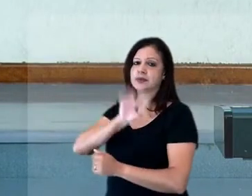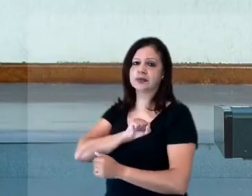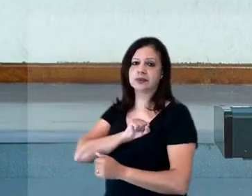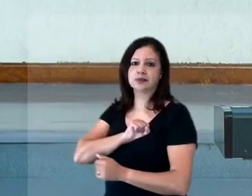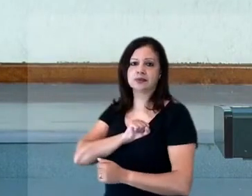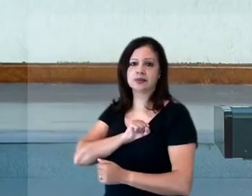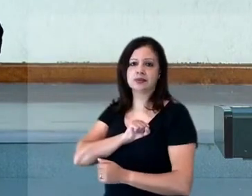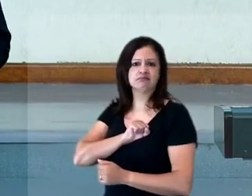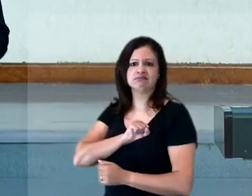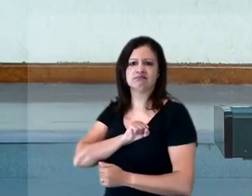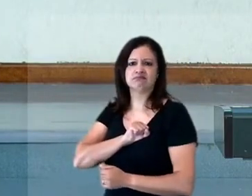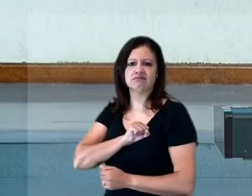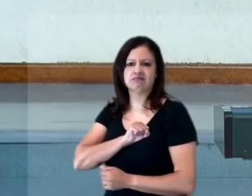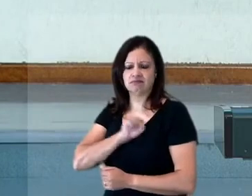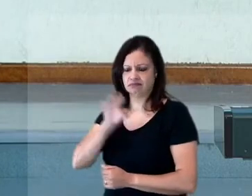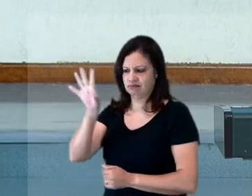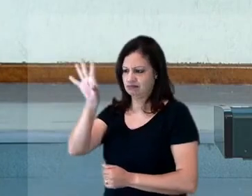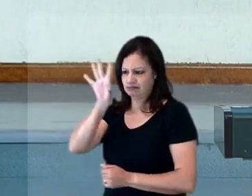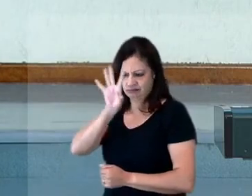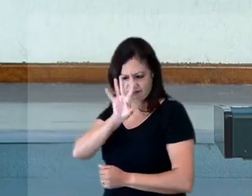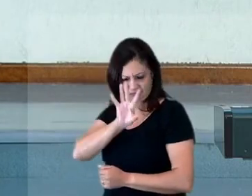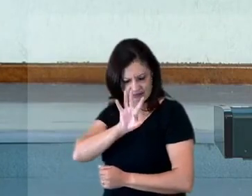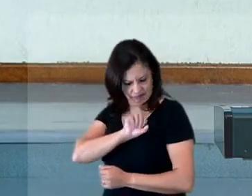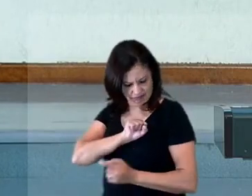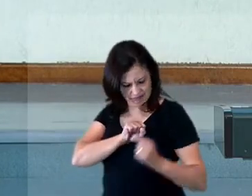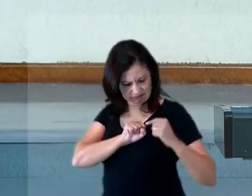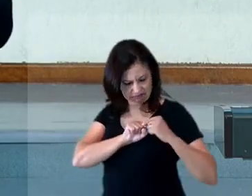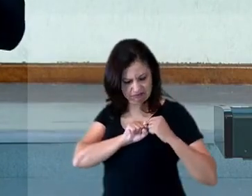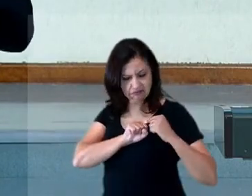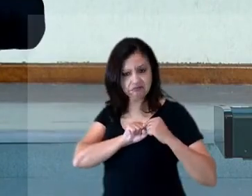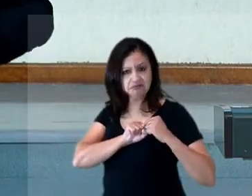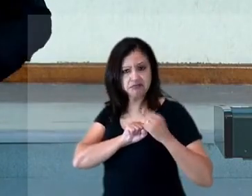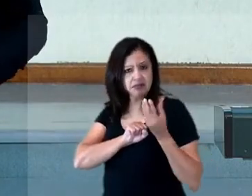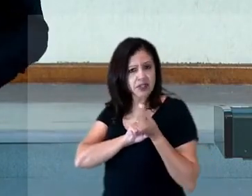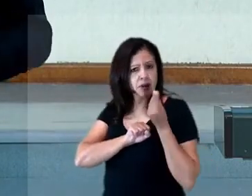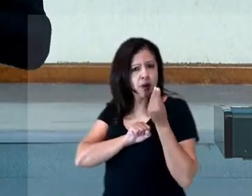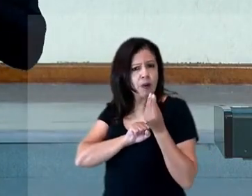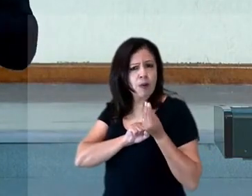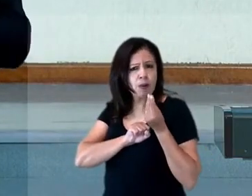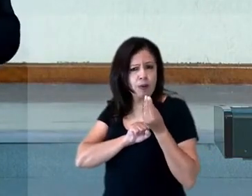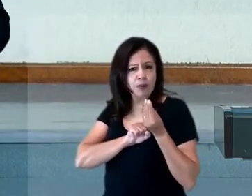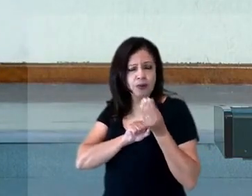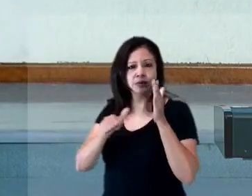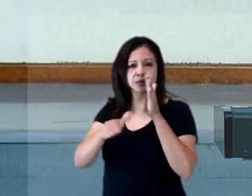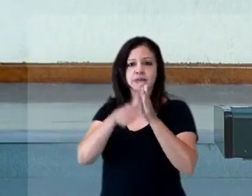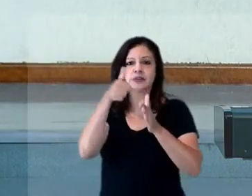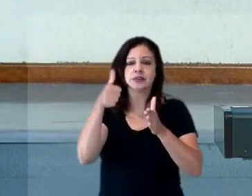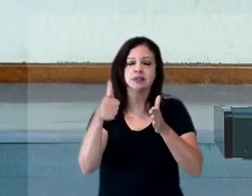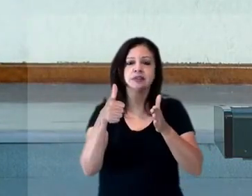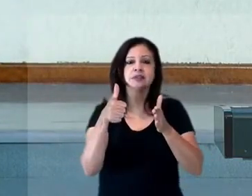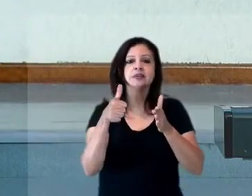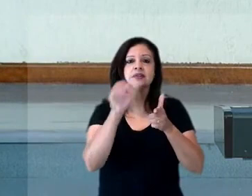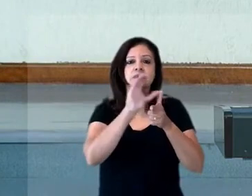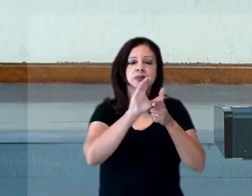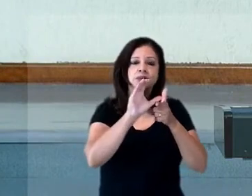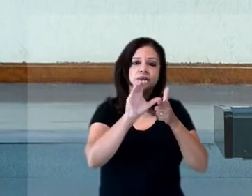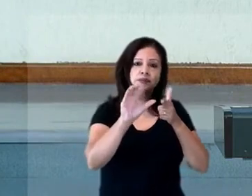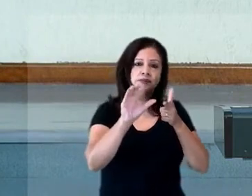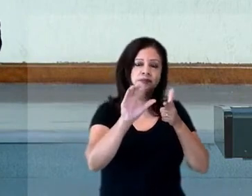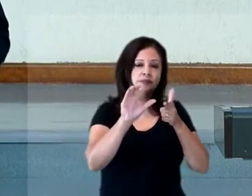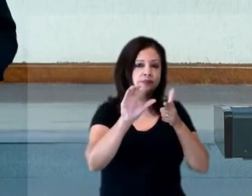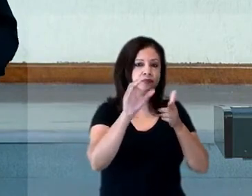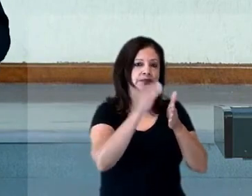esse? Como é este amor? 1 Coríntios 13, a partir do verso